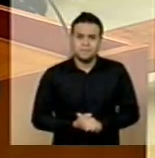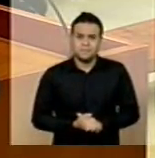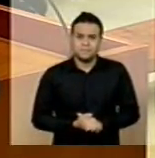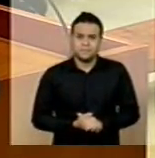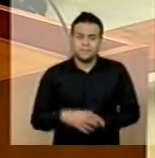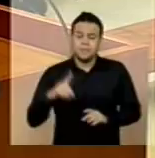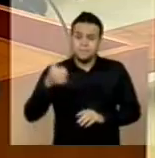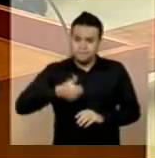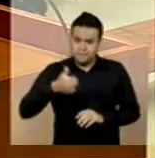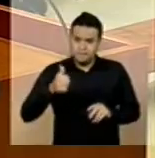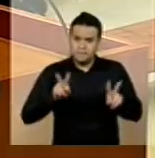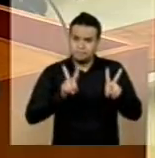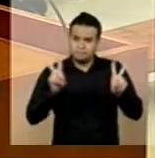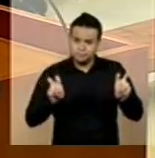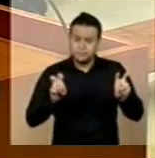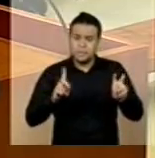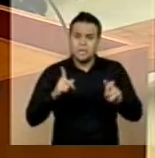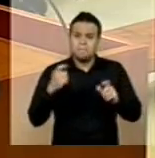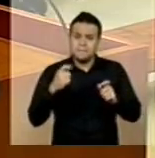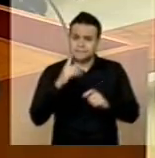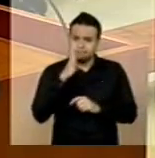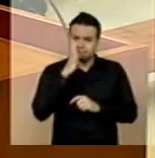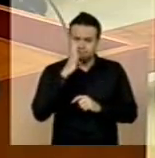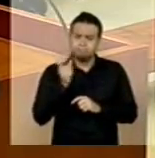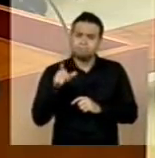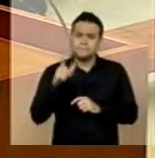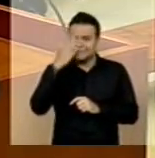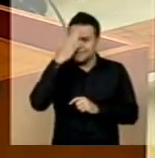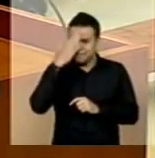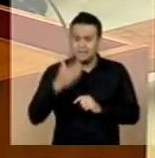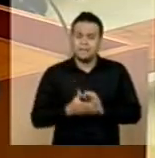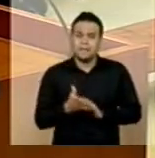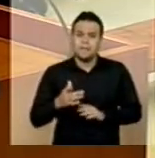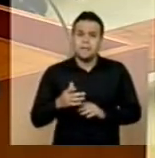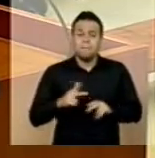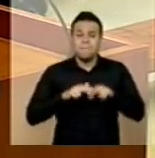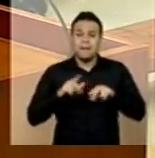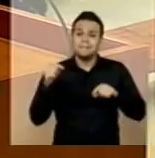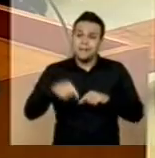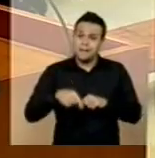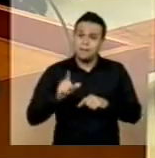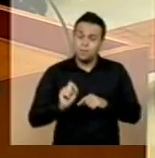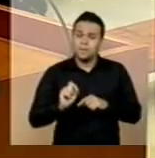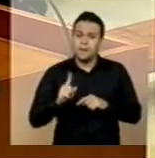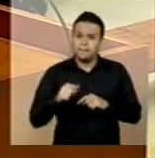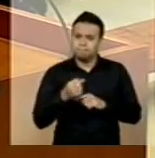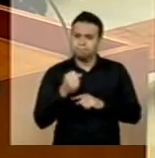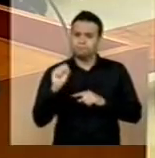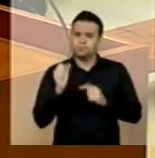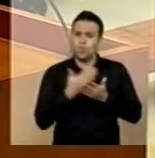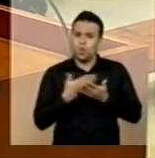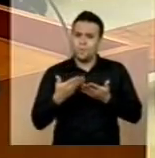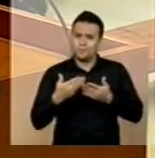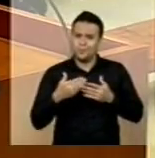Esta é a primeira questão que deve ser observada. E aqui se deve enfrentar uma situação que começou a se